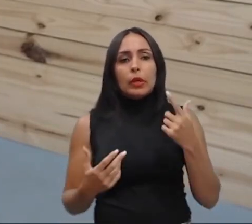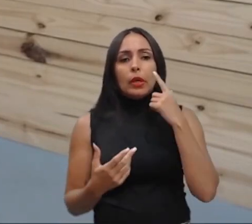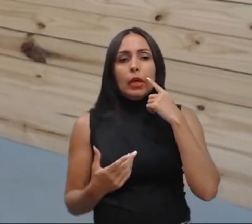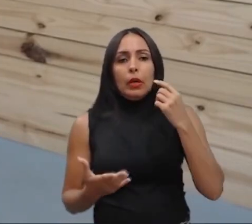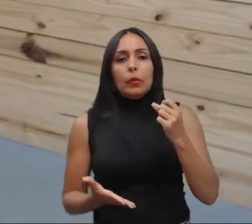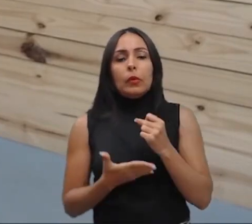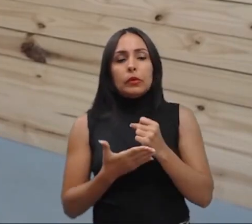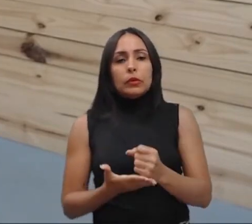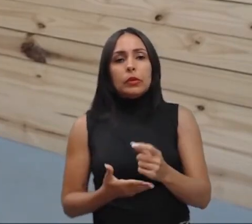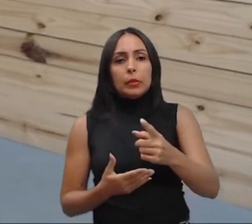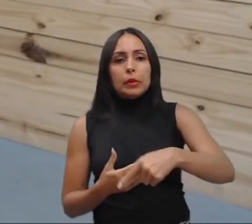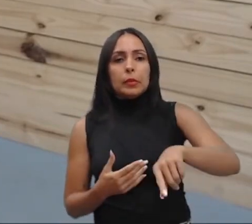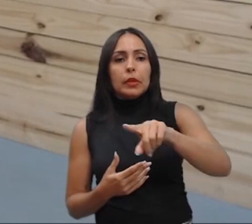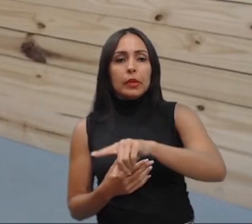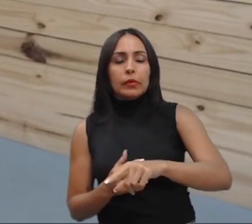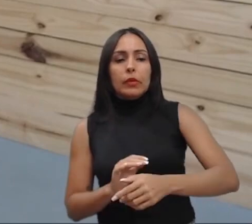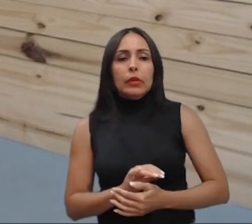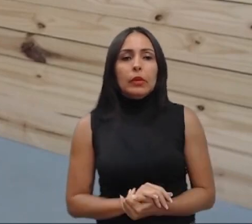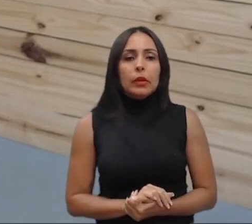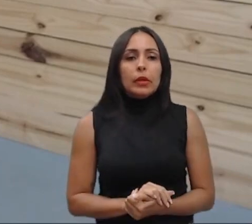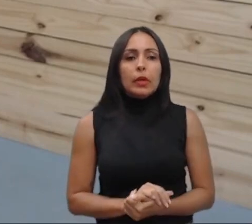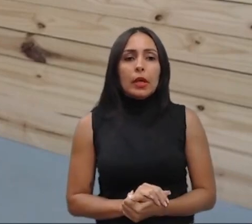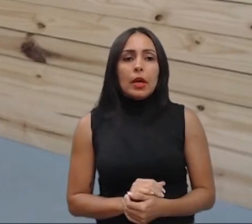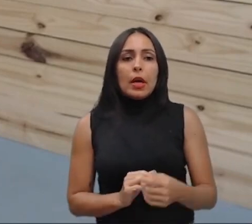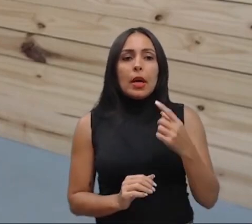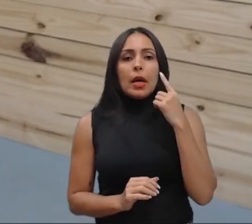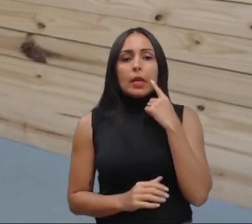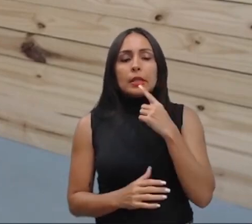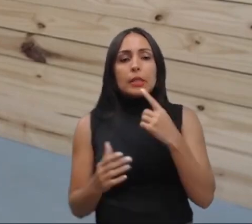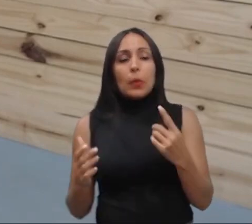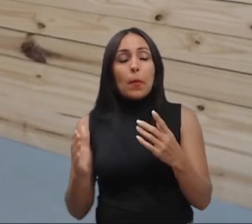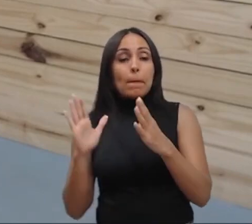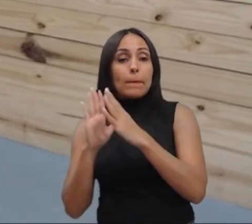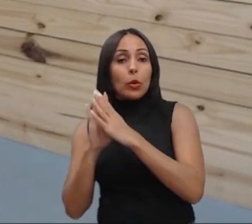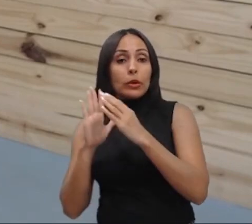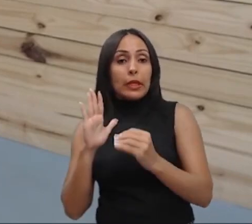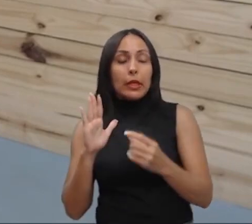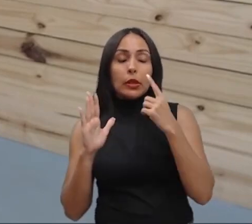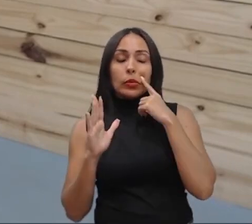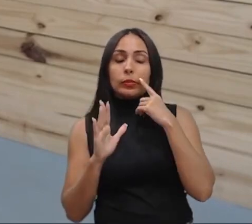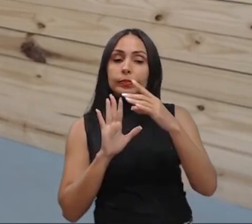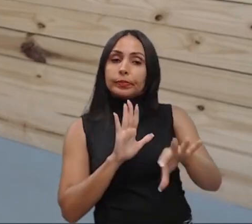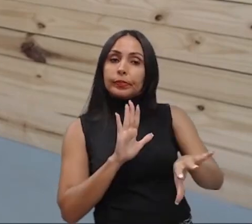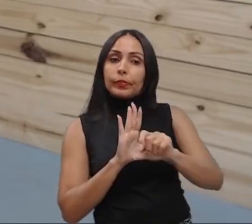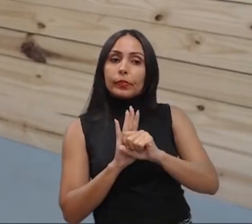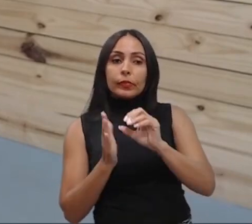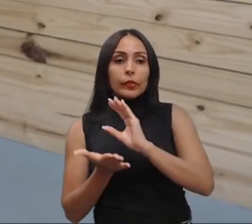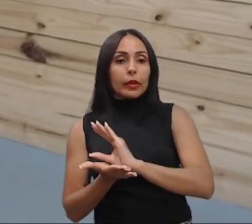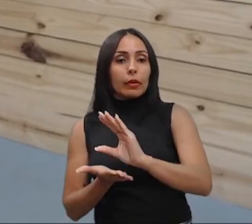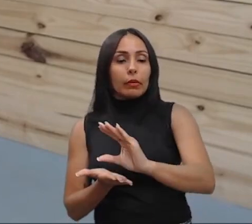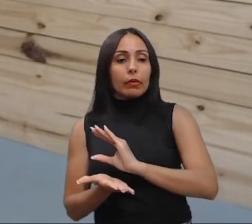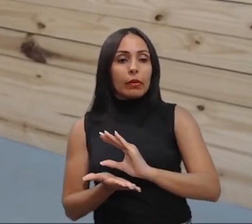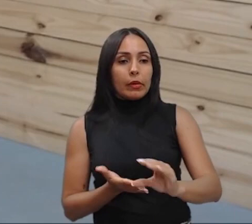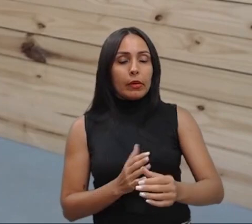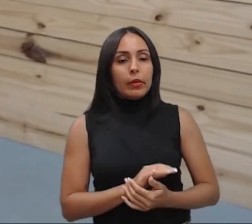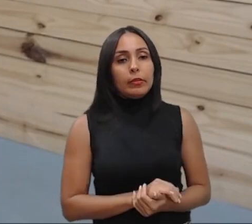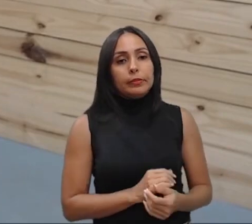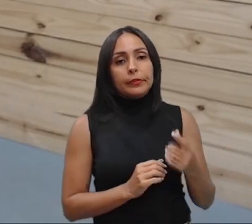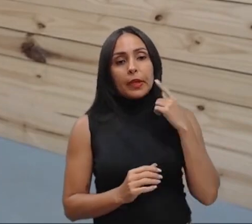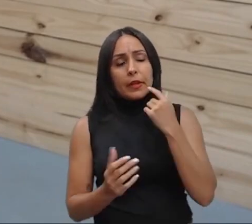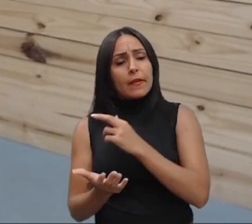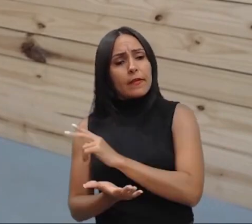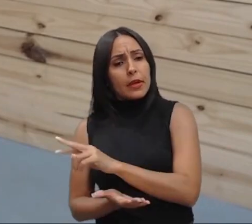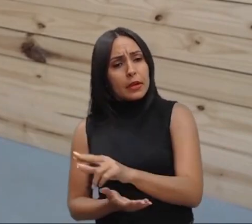algumas questões, ou seja, algumas modalidades de captação de recursos, mas existem diversas outras